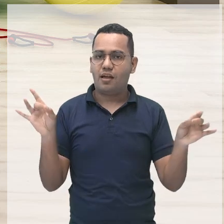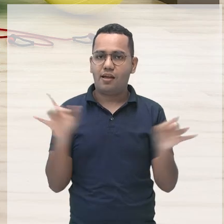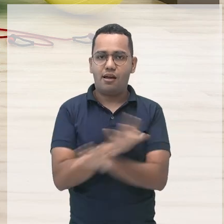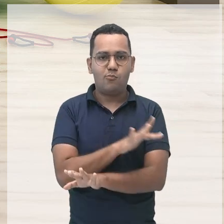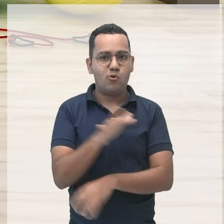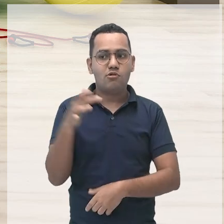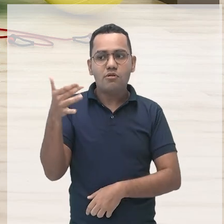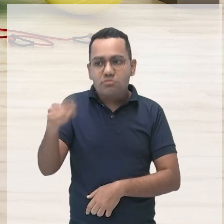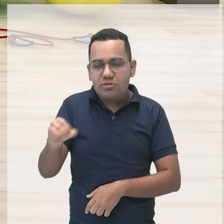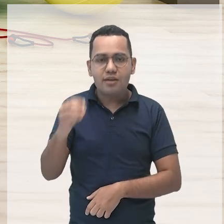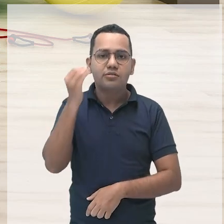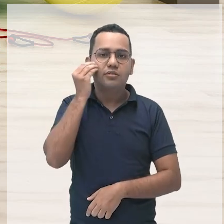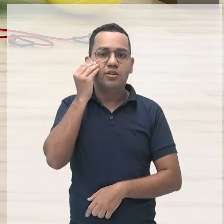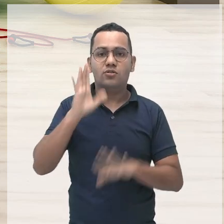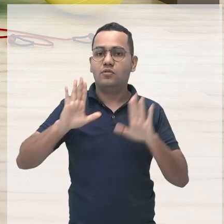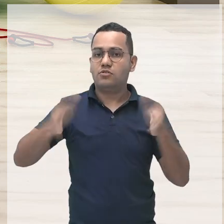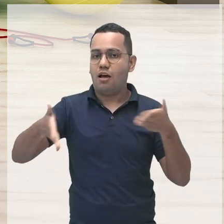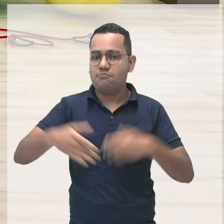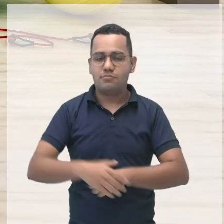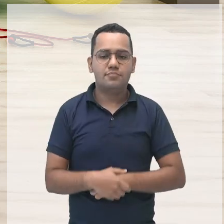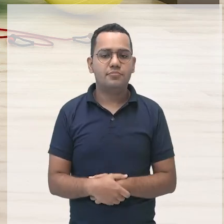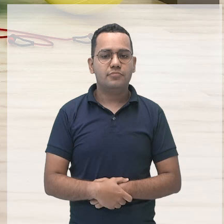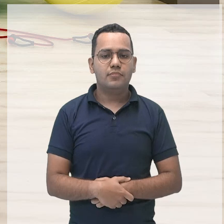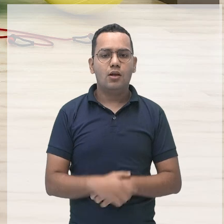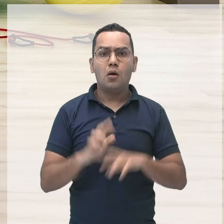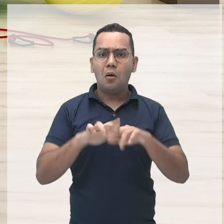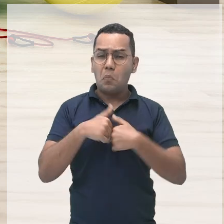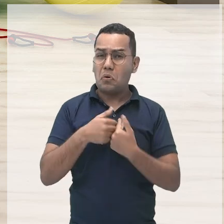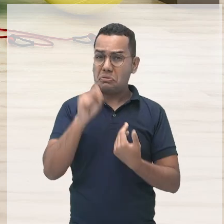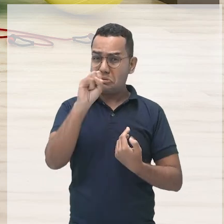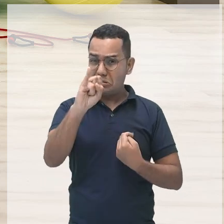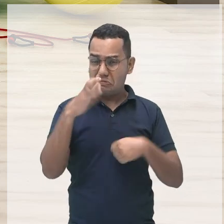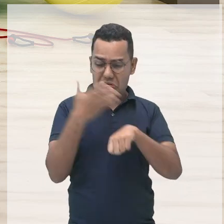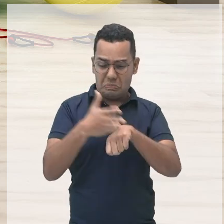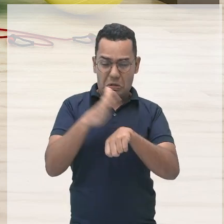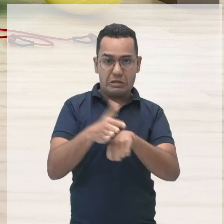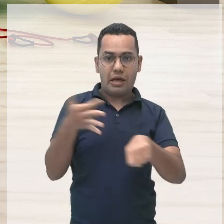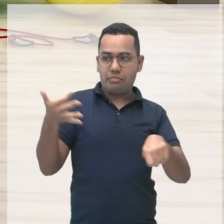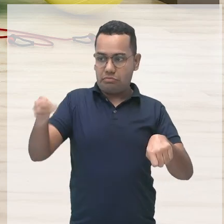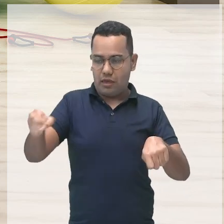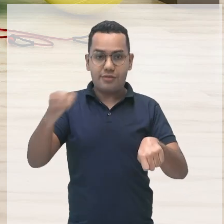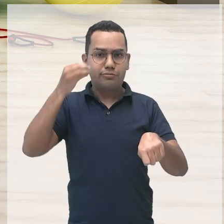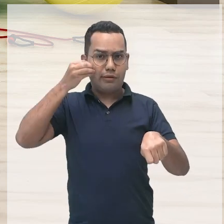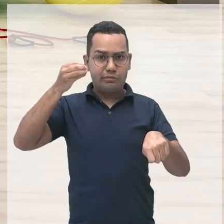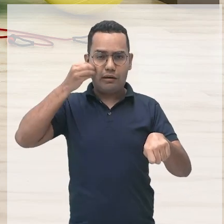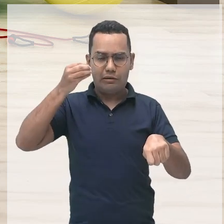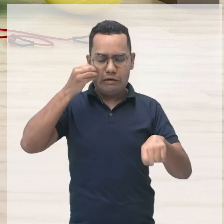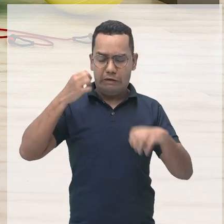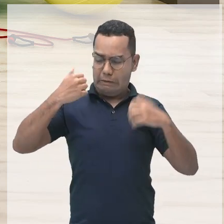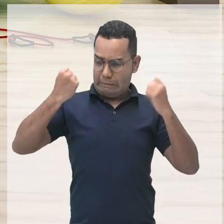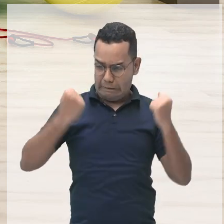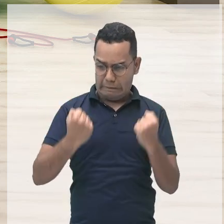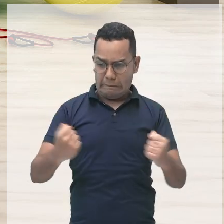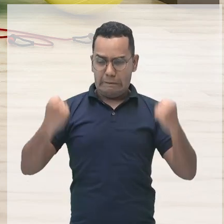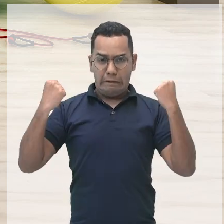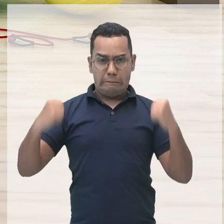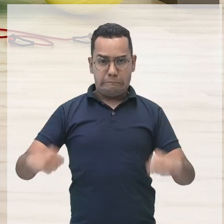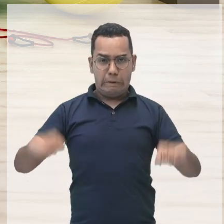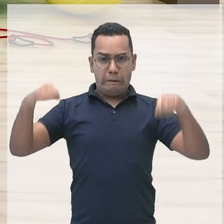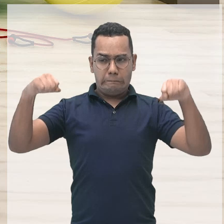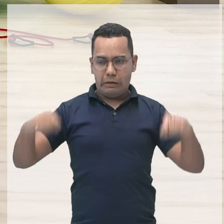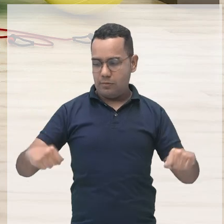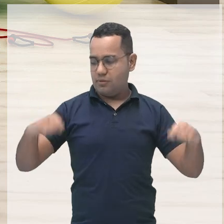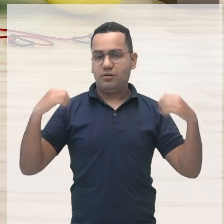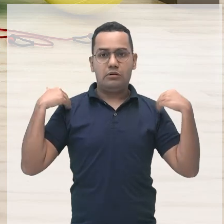10. Muito bem. Nesse exercício, você vai ver que você vai sentir essa musculatura aqui do ombro trabalhando. E quanto mais peso